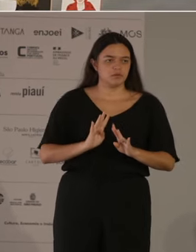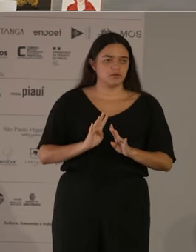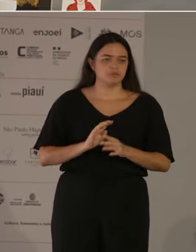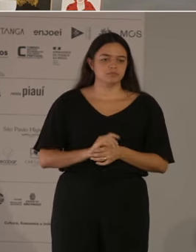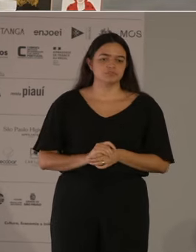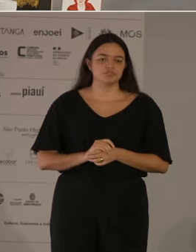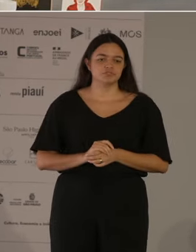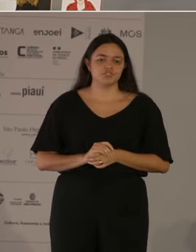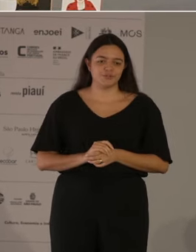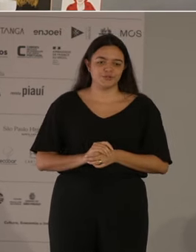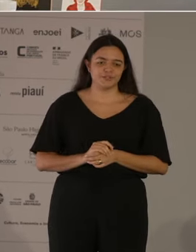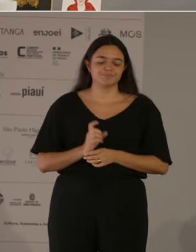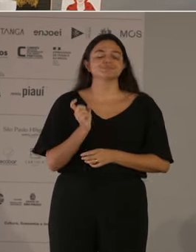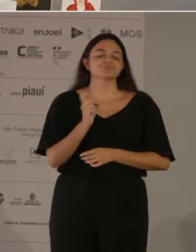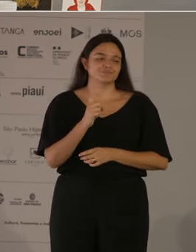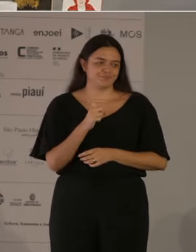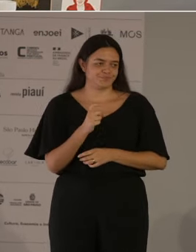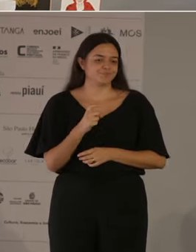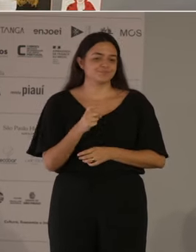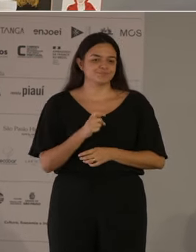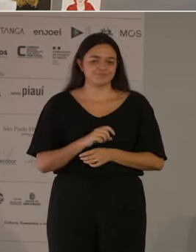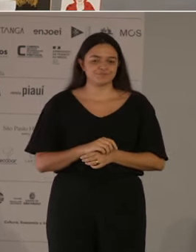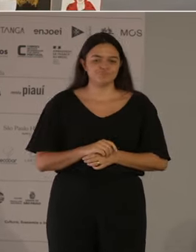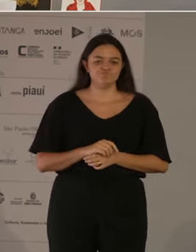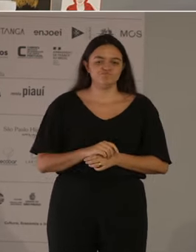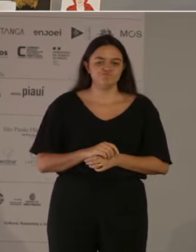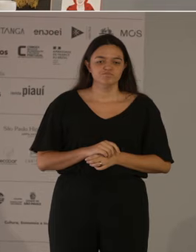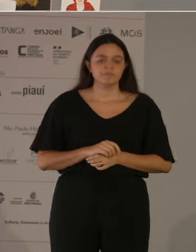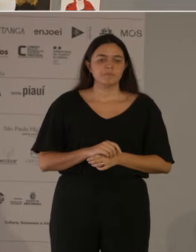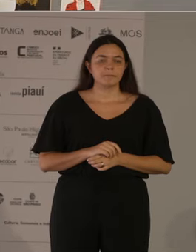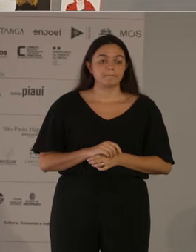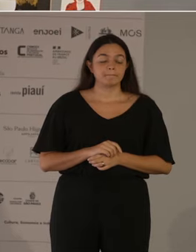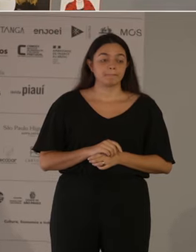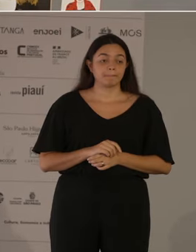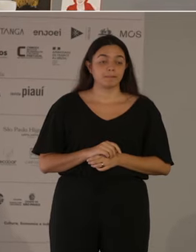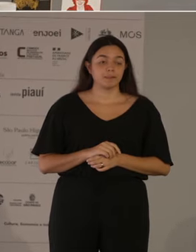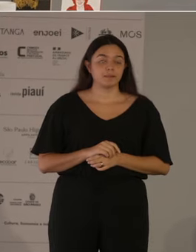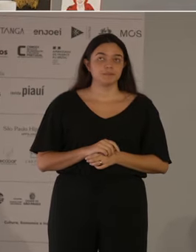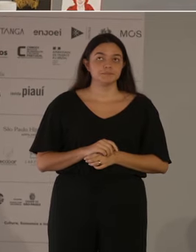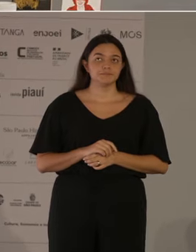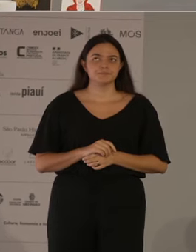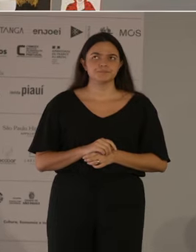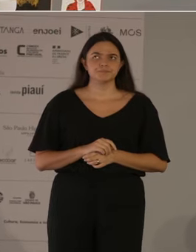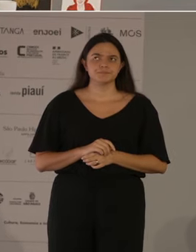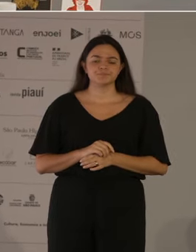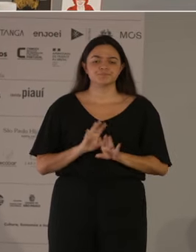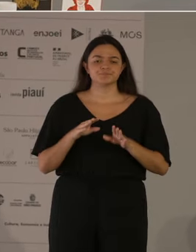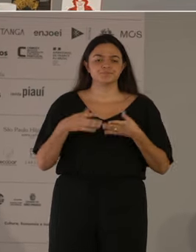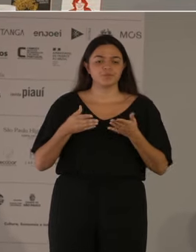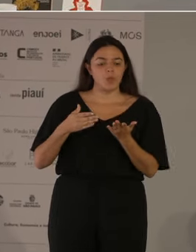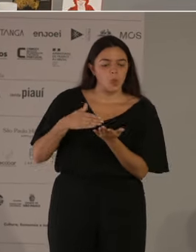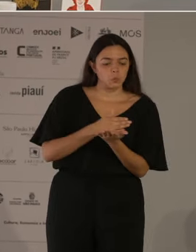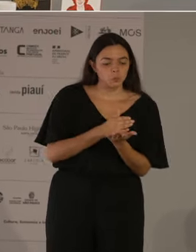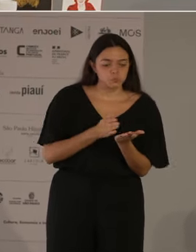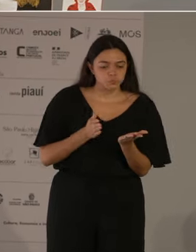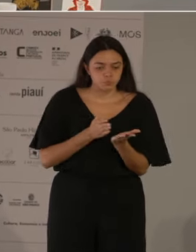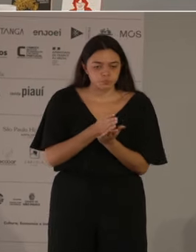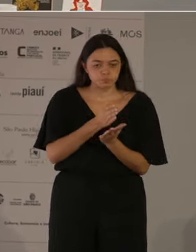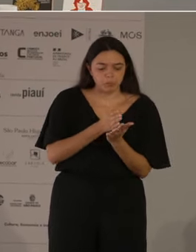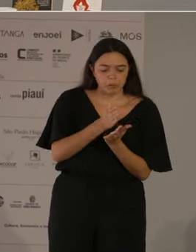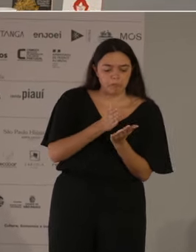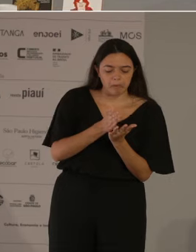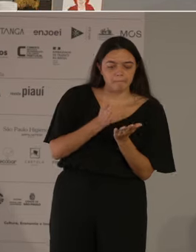TikTok desse debate para nós aqui? Vamos lá. Então, sobre os caminhos, tem muita